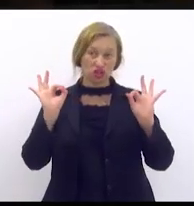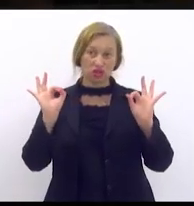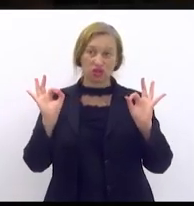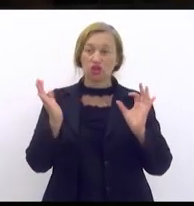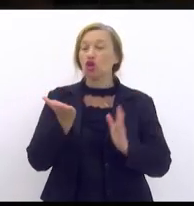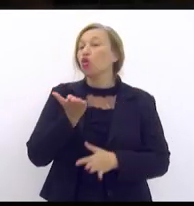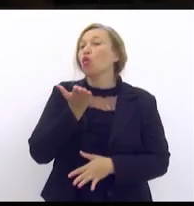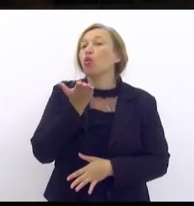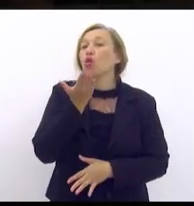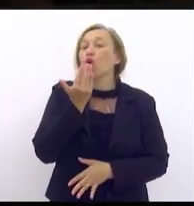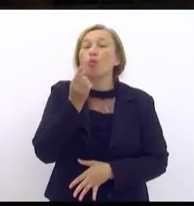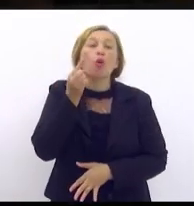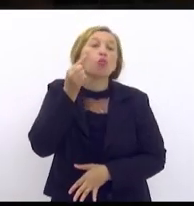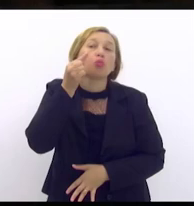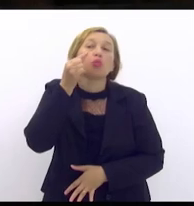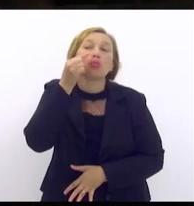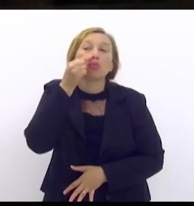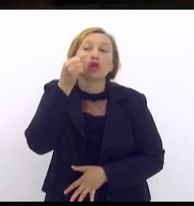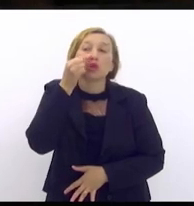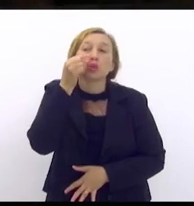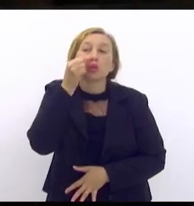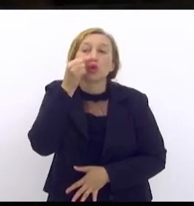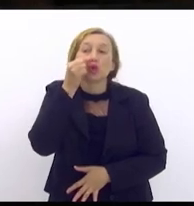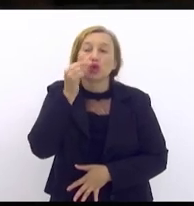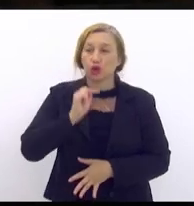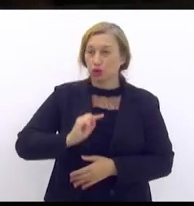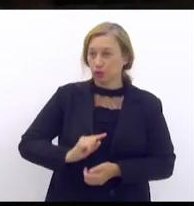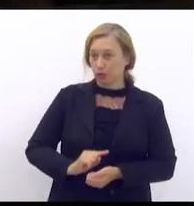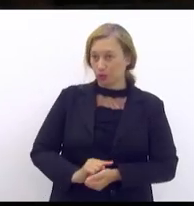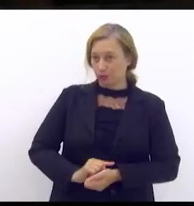um biscoitinho, né?